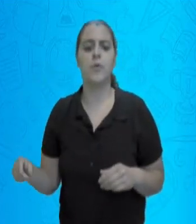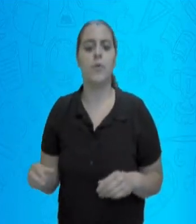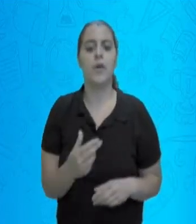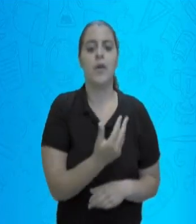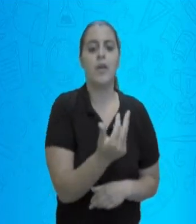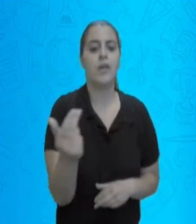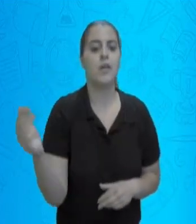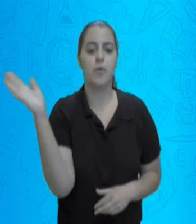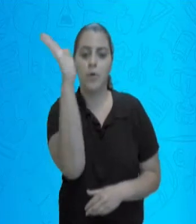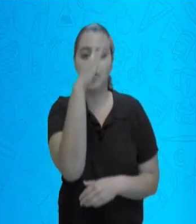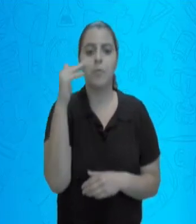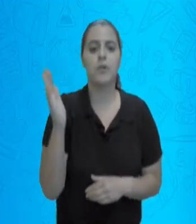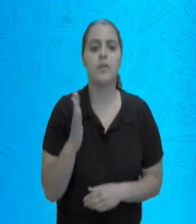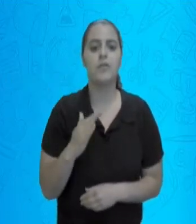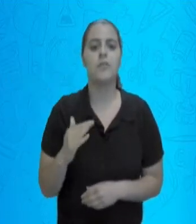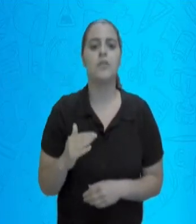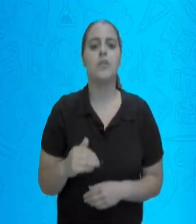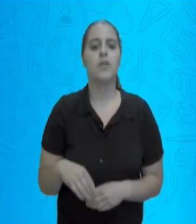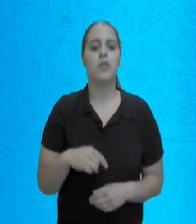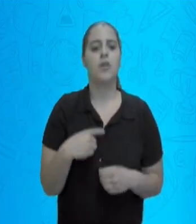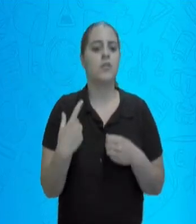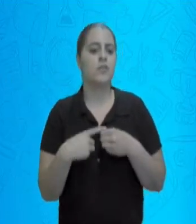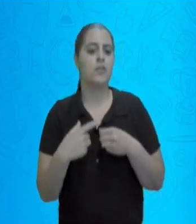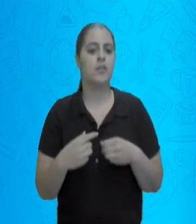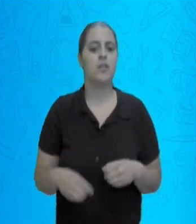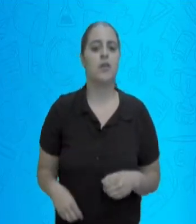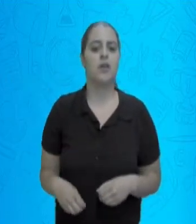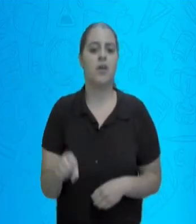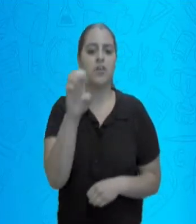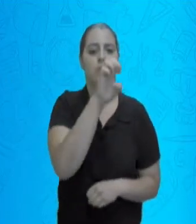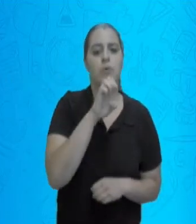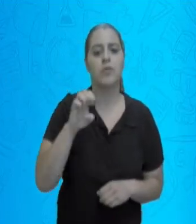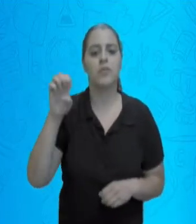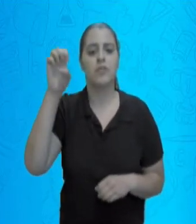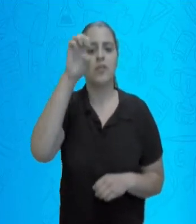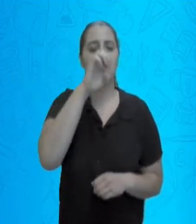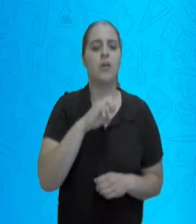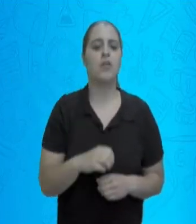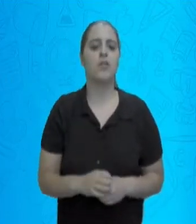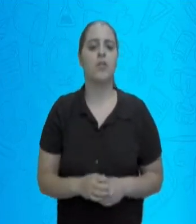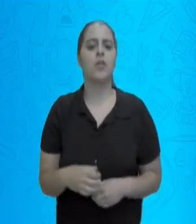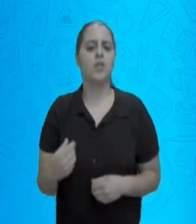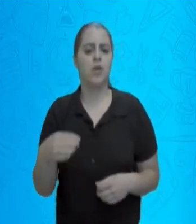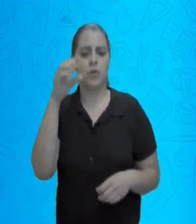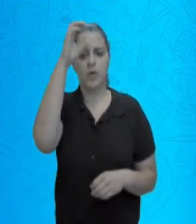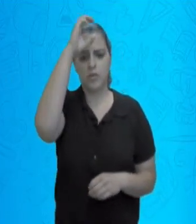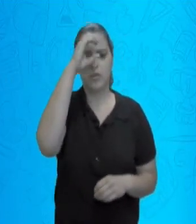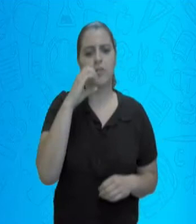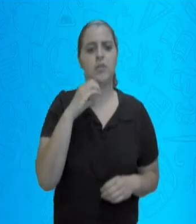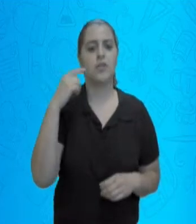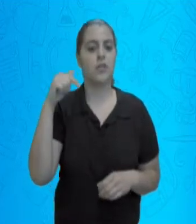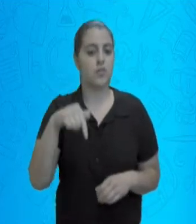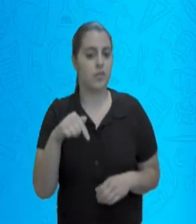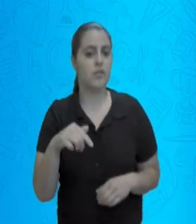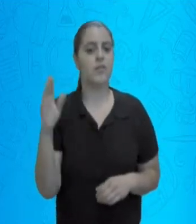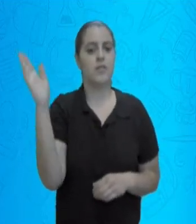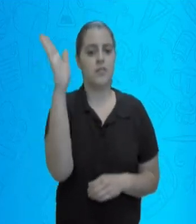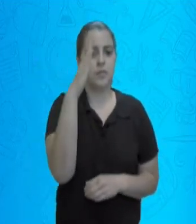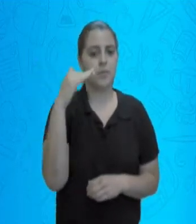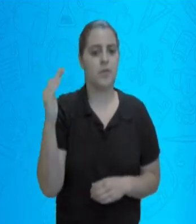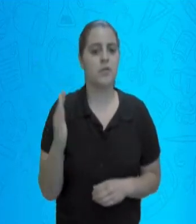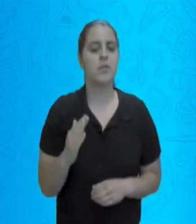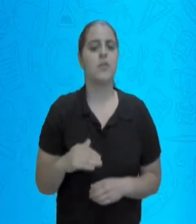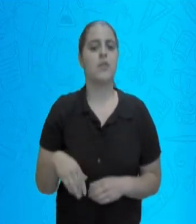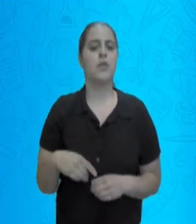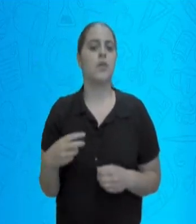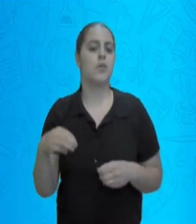mesma lei do nosso país, da nossa cidade, do nosso estado. Portanto, enquanto cidadão deste país e